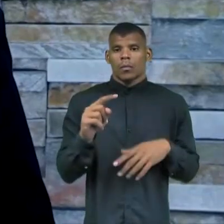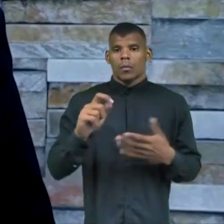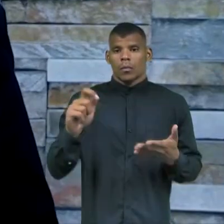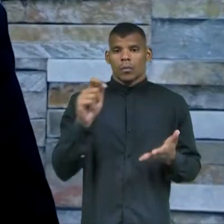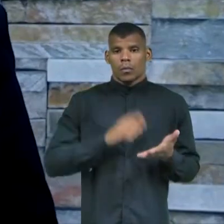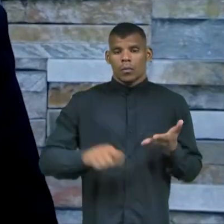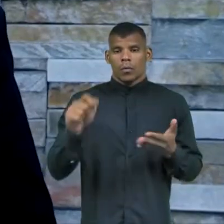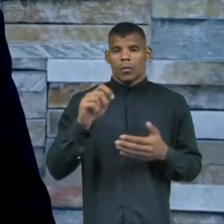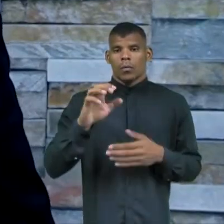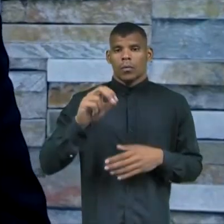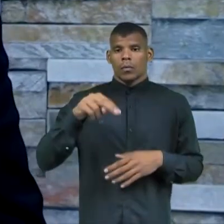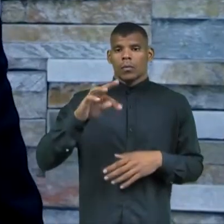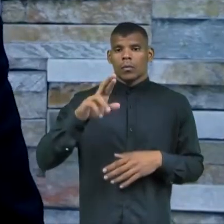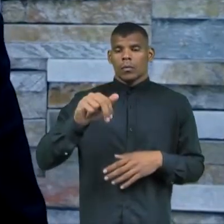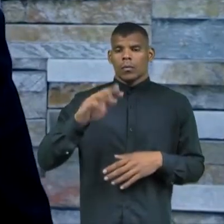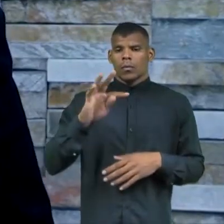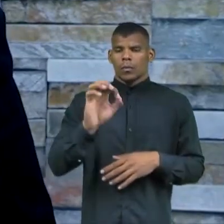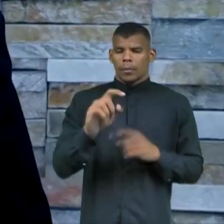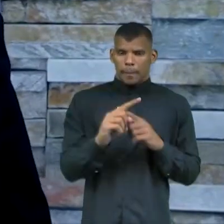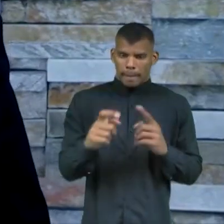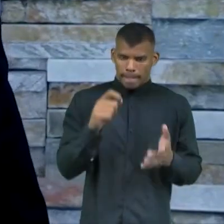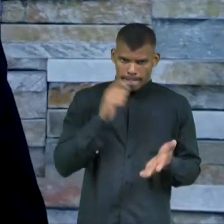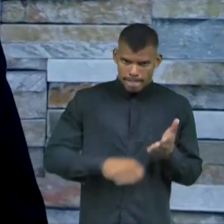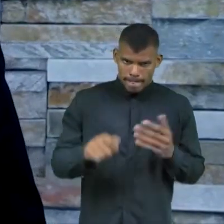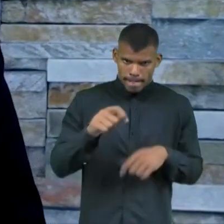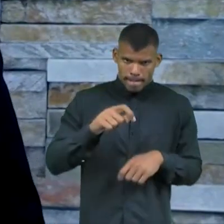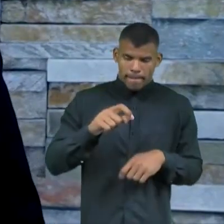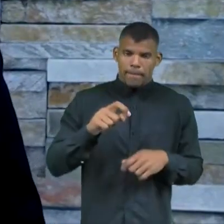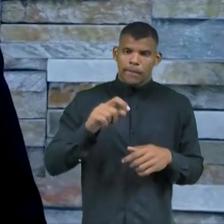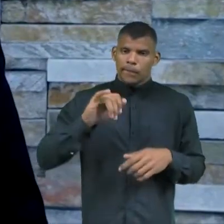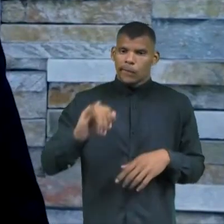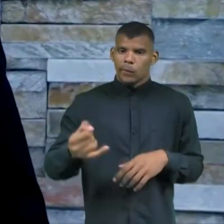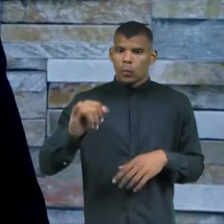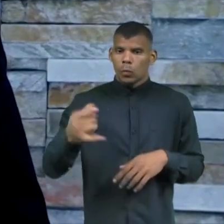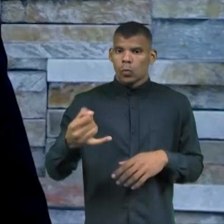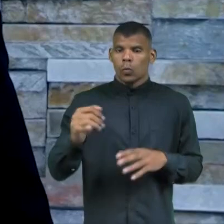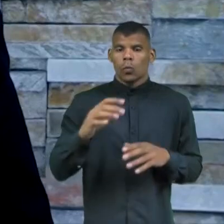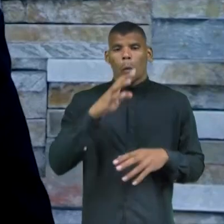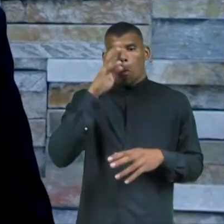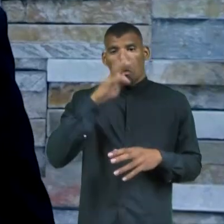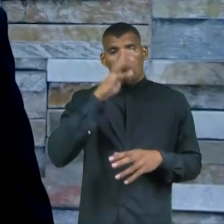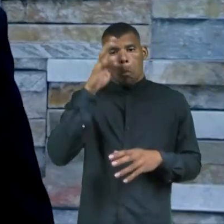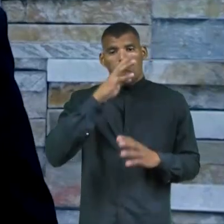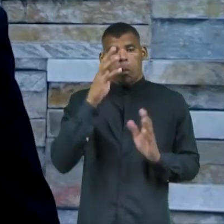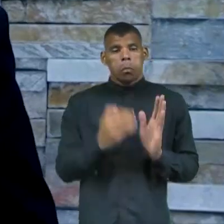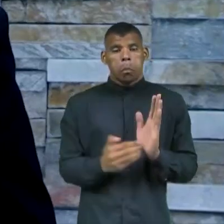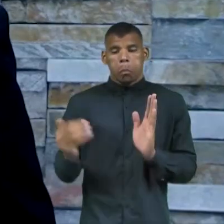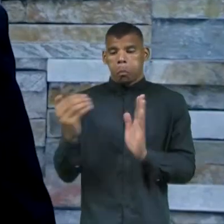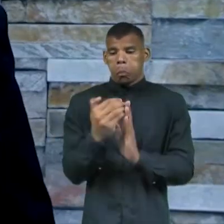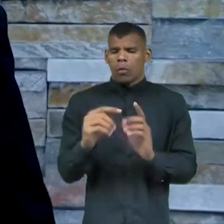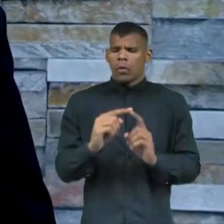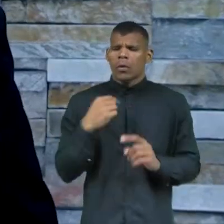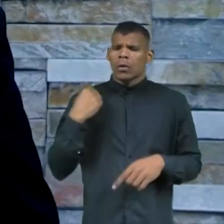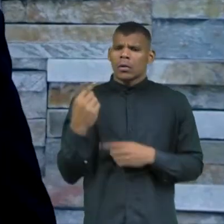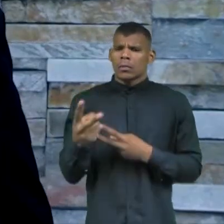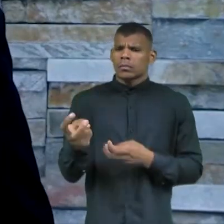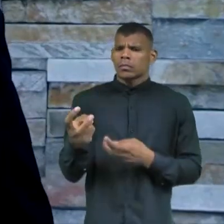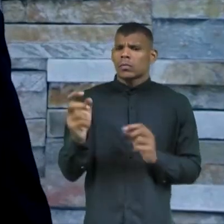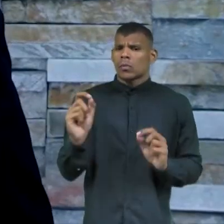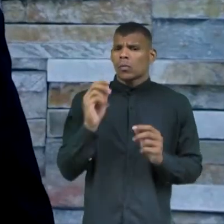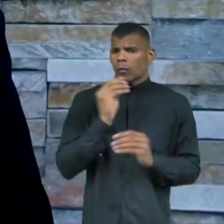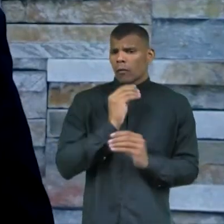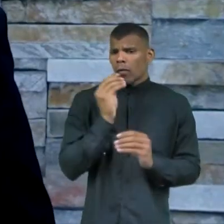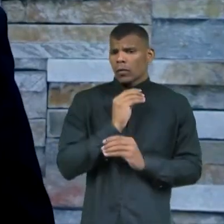contrato. E quando assinado, os juros são extremamente abusivos e nós notamos uma fragilidade desse segmento